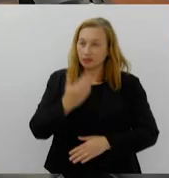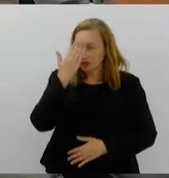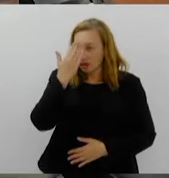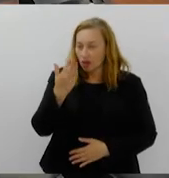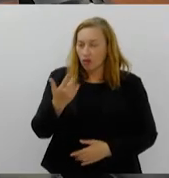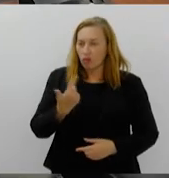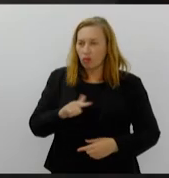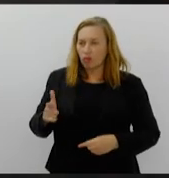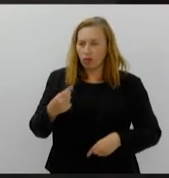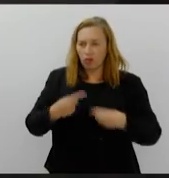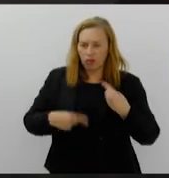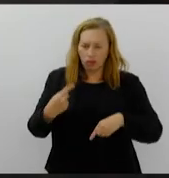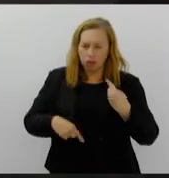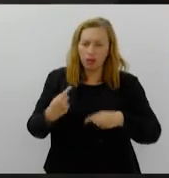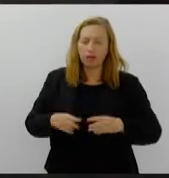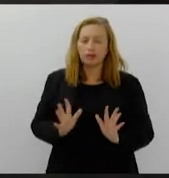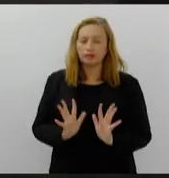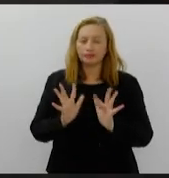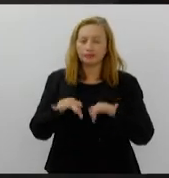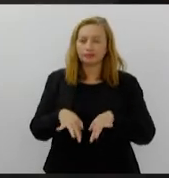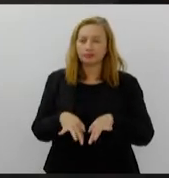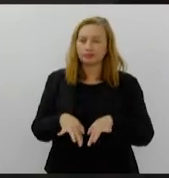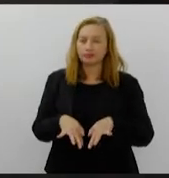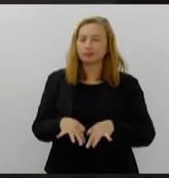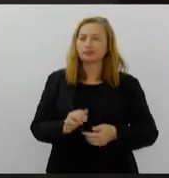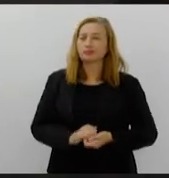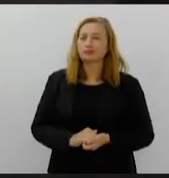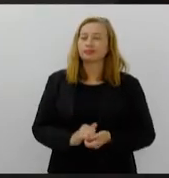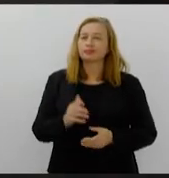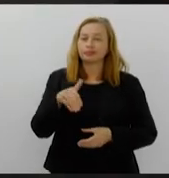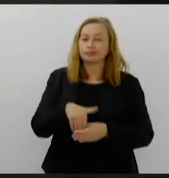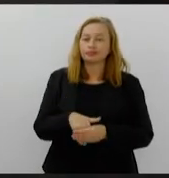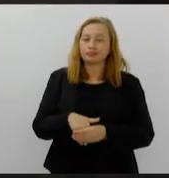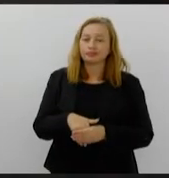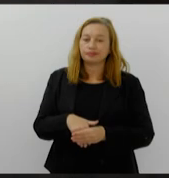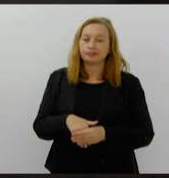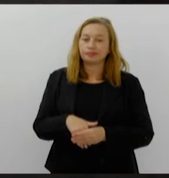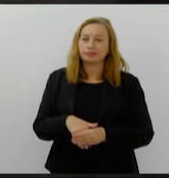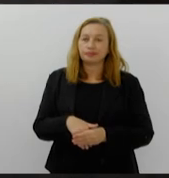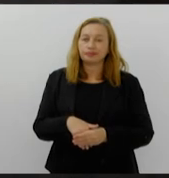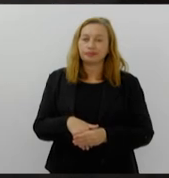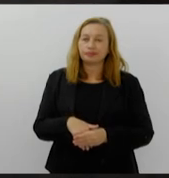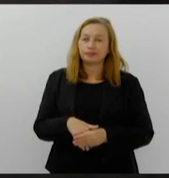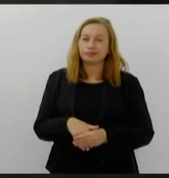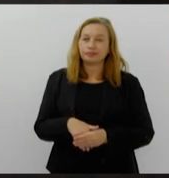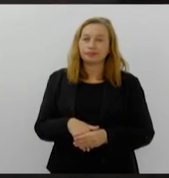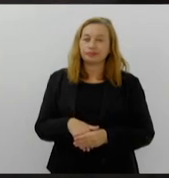Não havendo mais quem queira discutir, encerrada a discussão. Em votação,